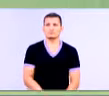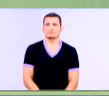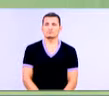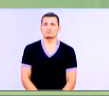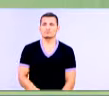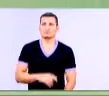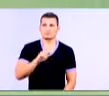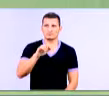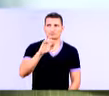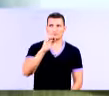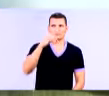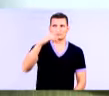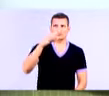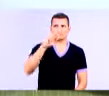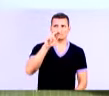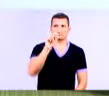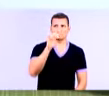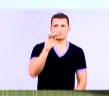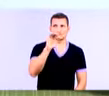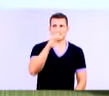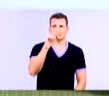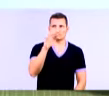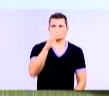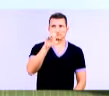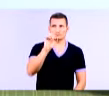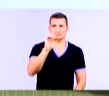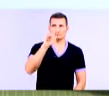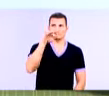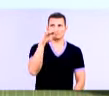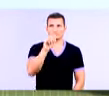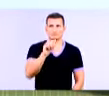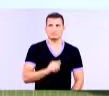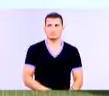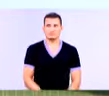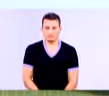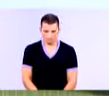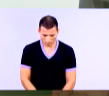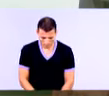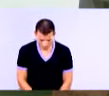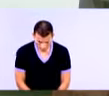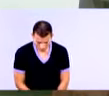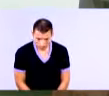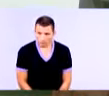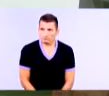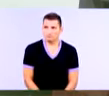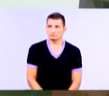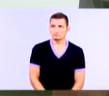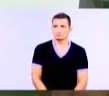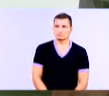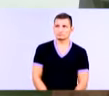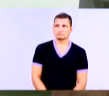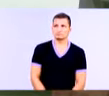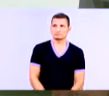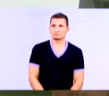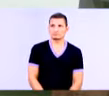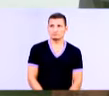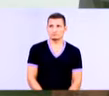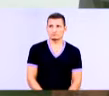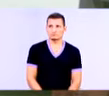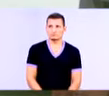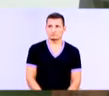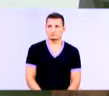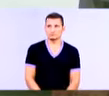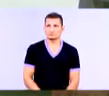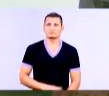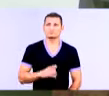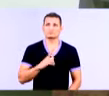uma operação lógica. Professor, nós estamos recebendo bastante contribuições aí